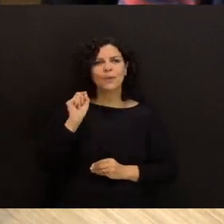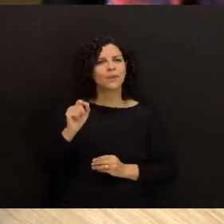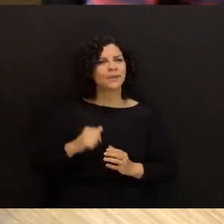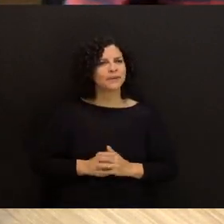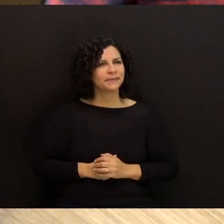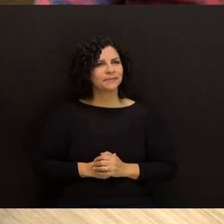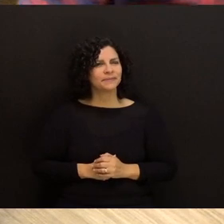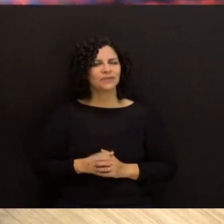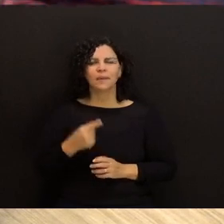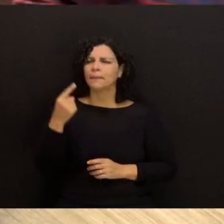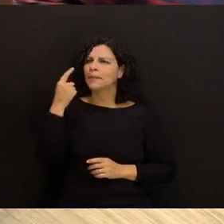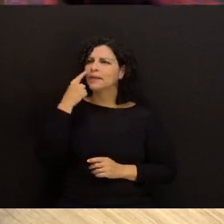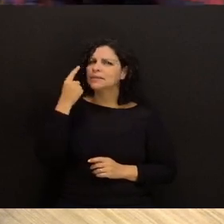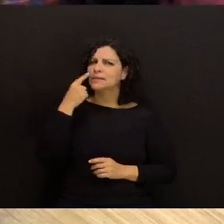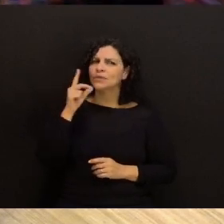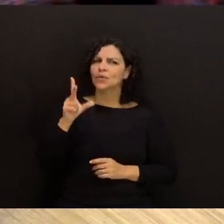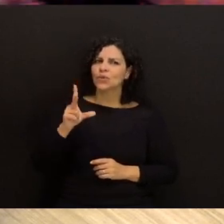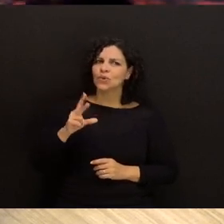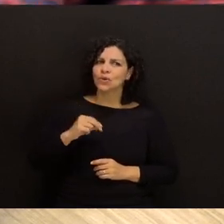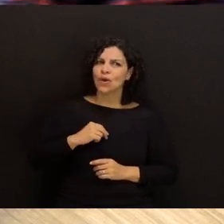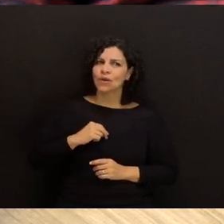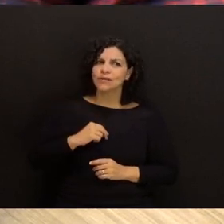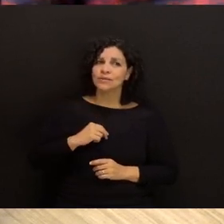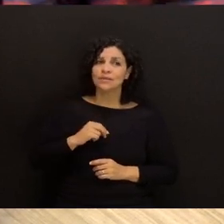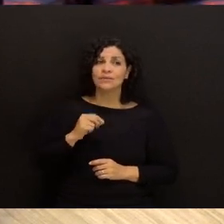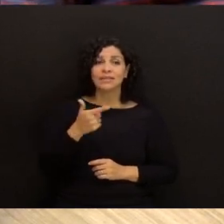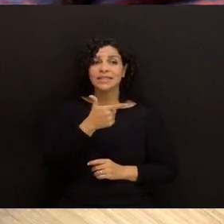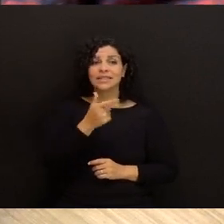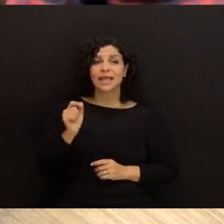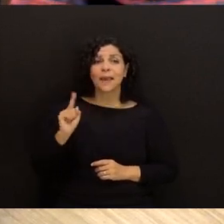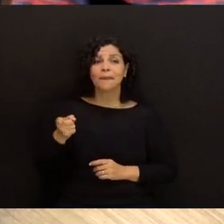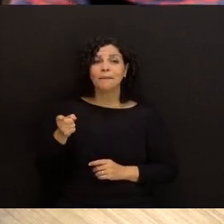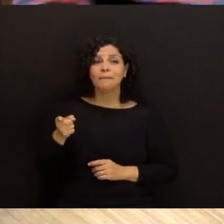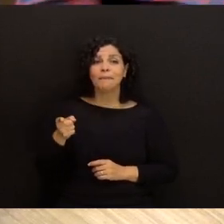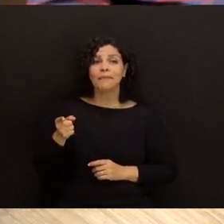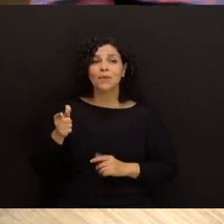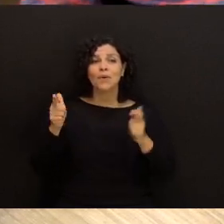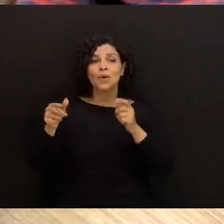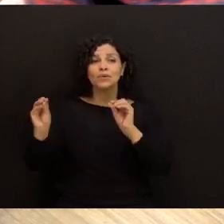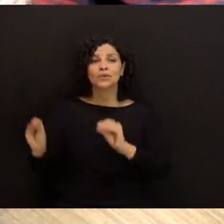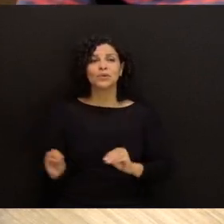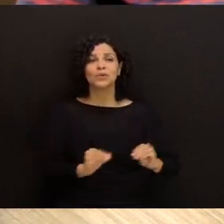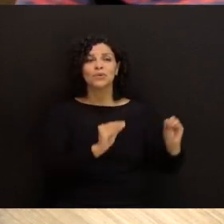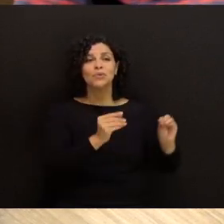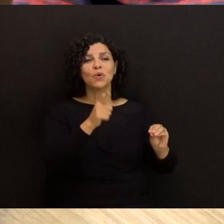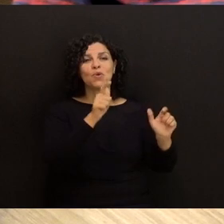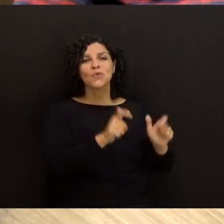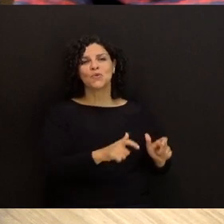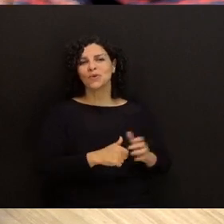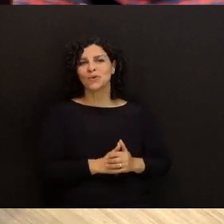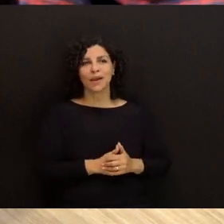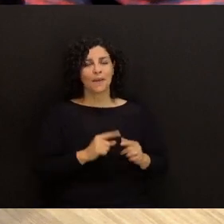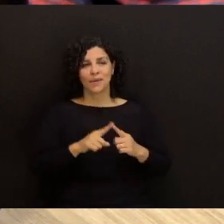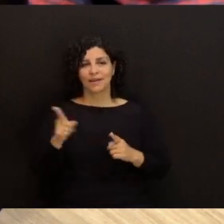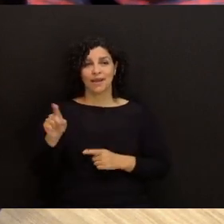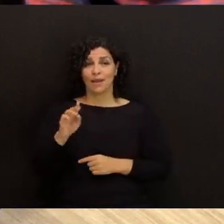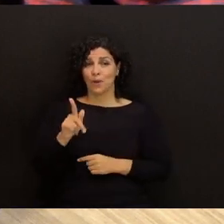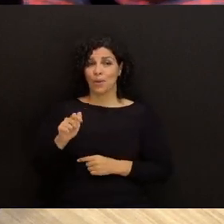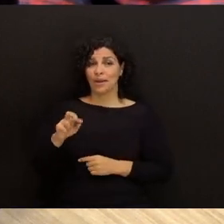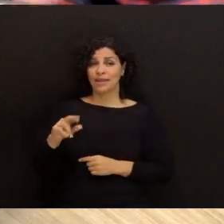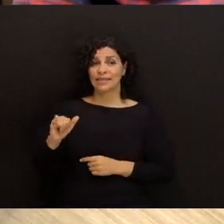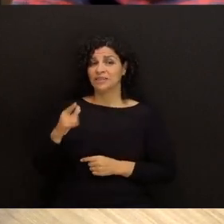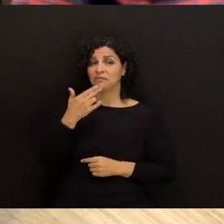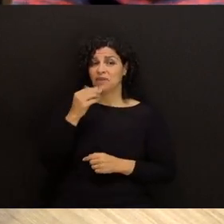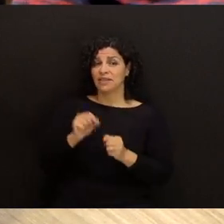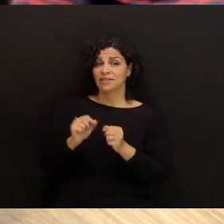eu fiquei pensando Poxa eu destinei 100 mil lá pro Guarani ontem que foi parar já foi lá para somar 500 porque lá do Guarani não é